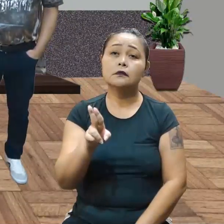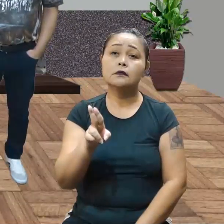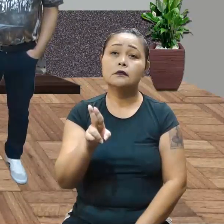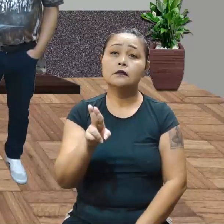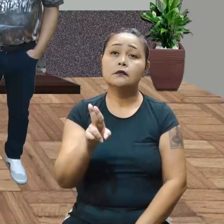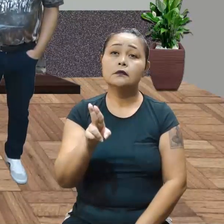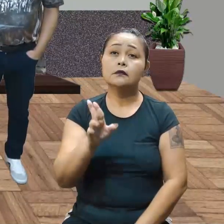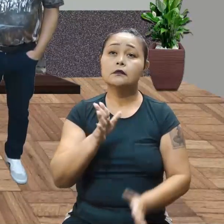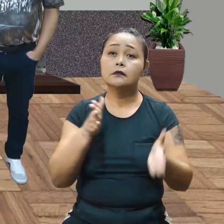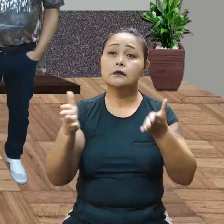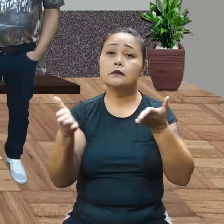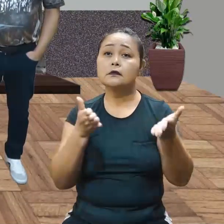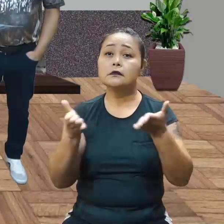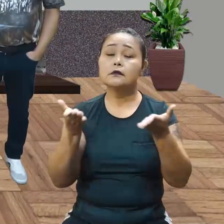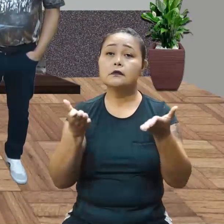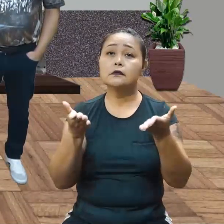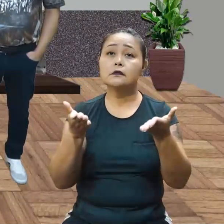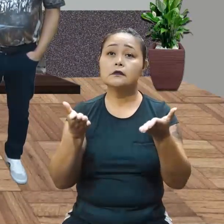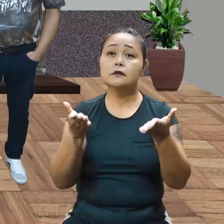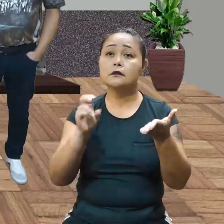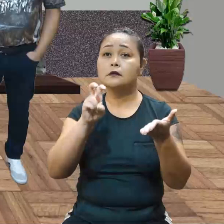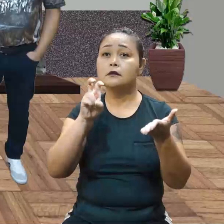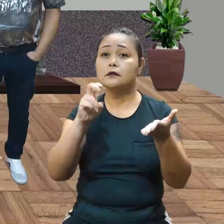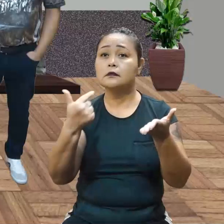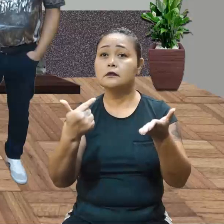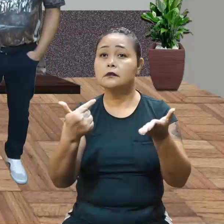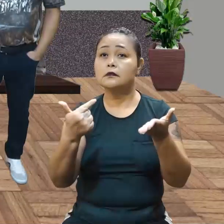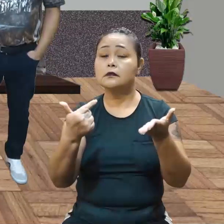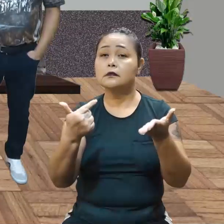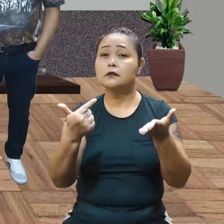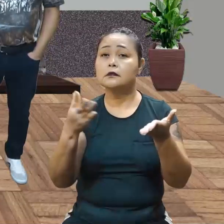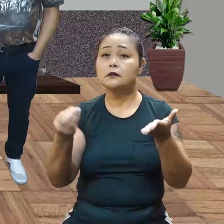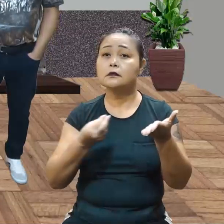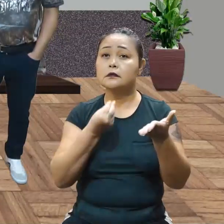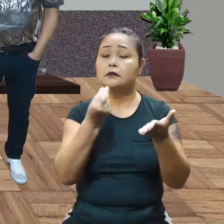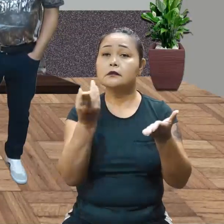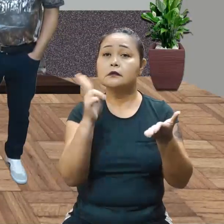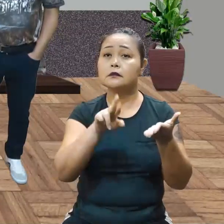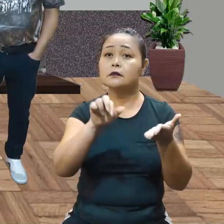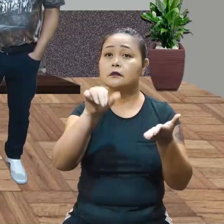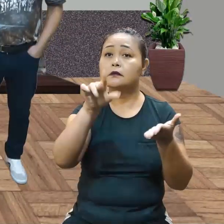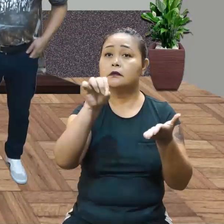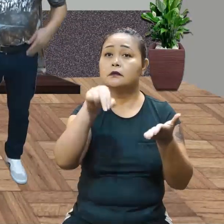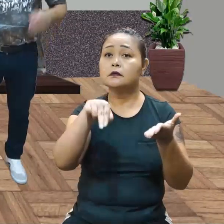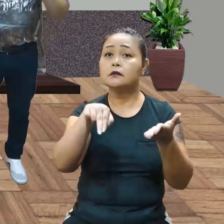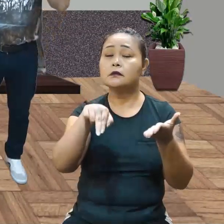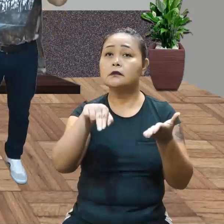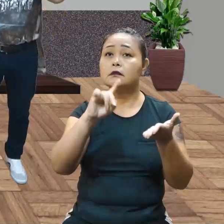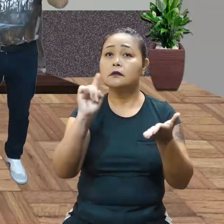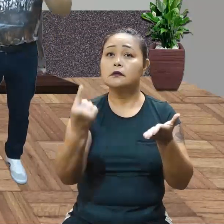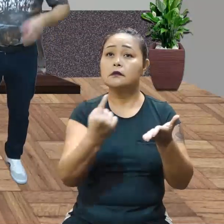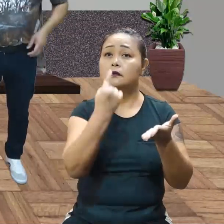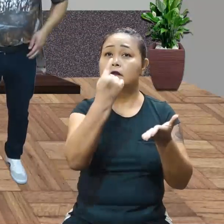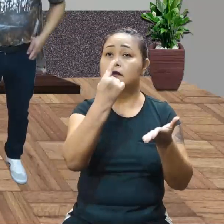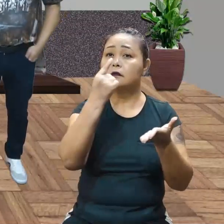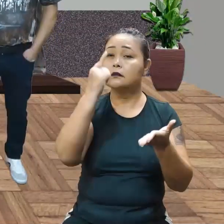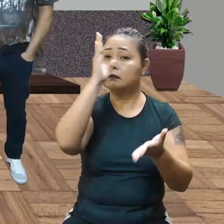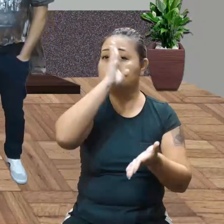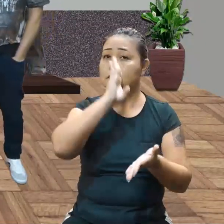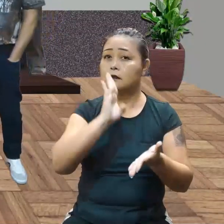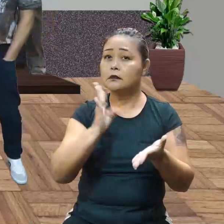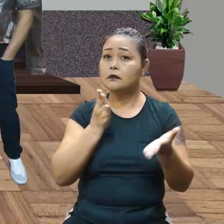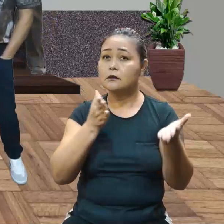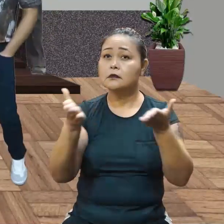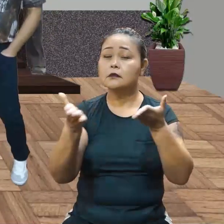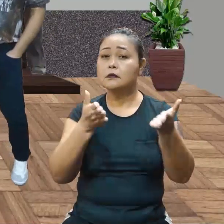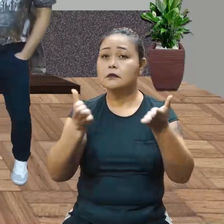um paralelo, 52 ali, que recebe o nome de Rondon. O único brasileiro que tem um nome num